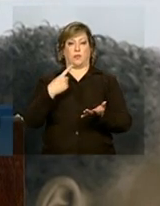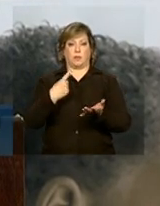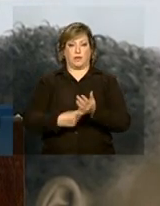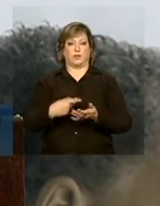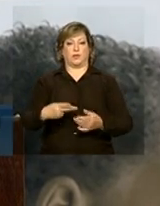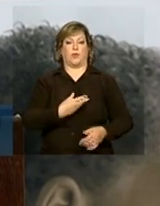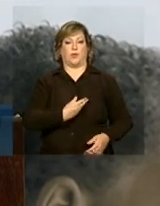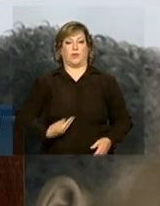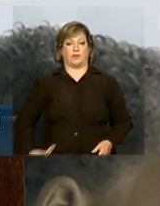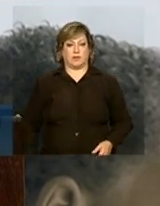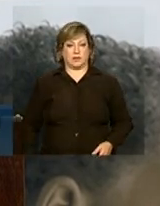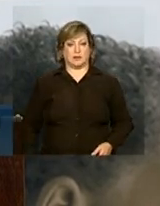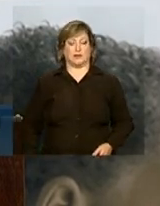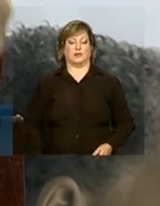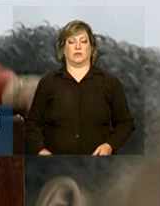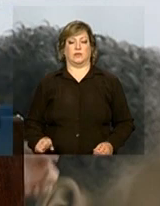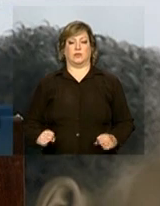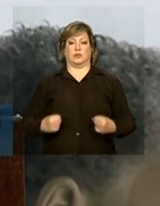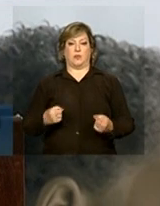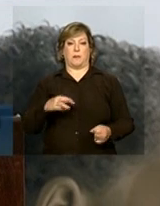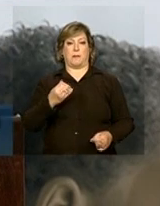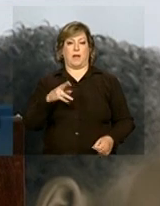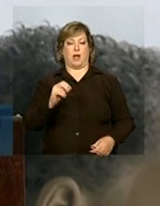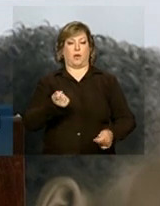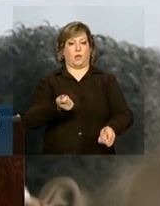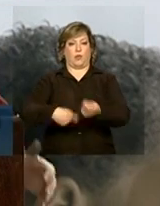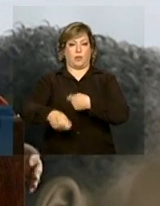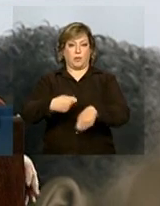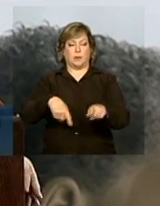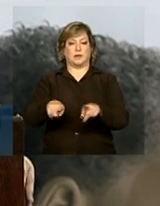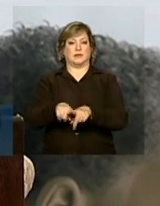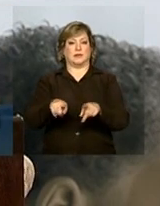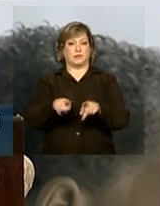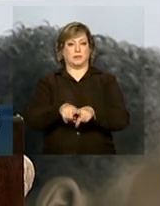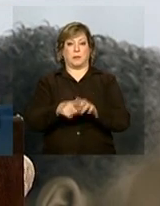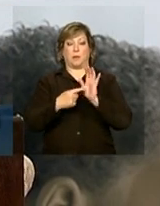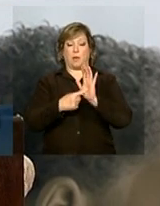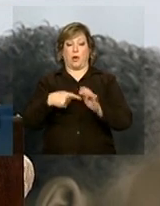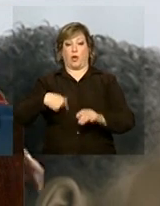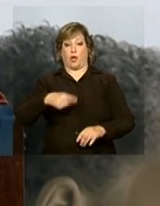robustez macroeconômica, com os indicadores da nossa economia,